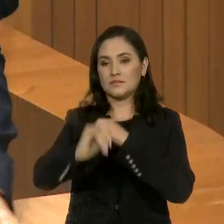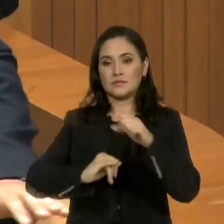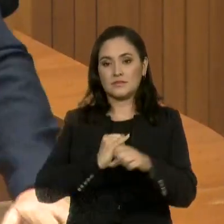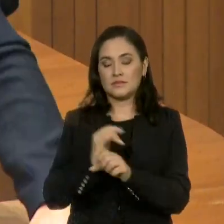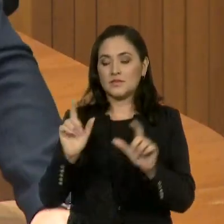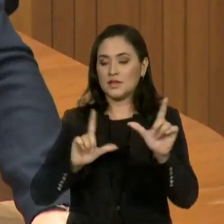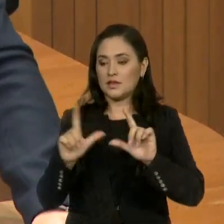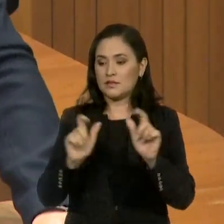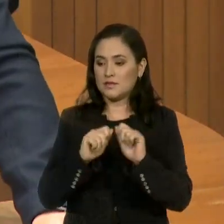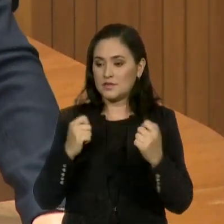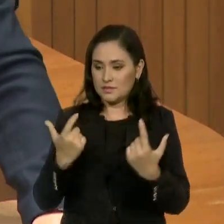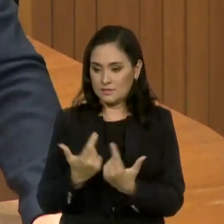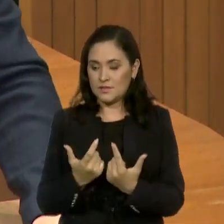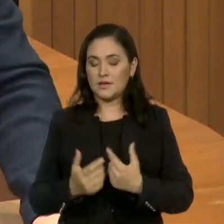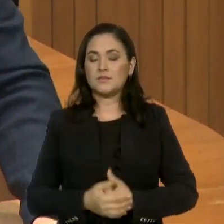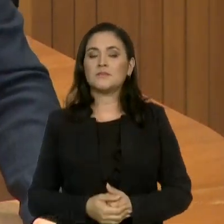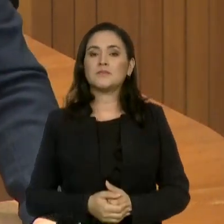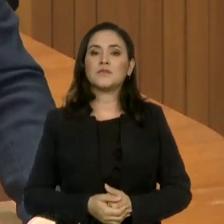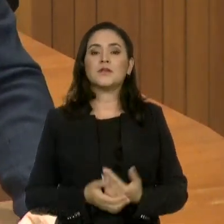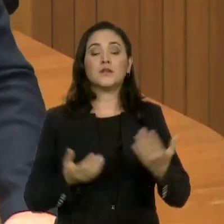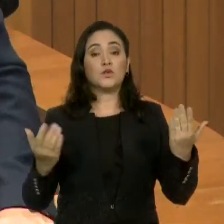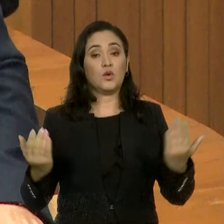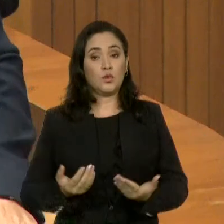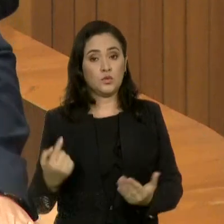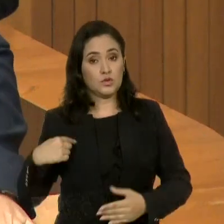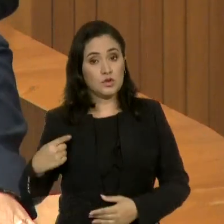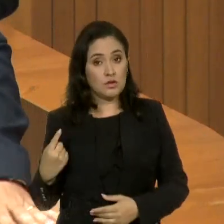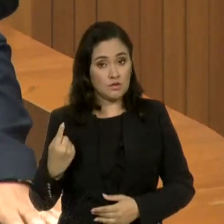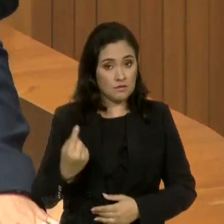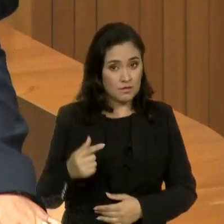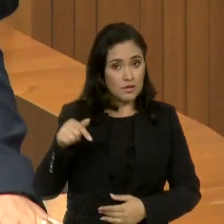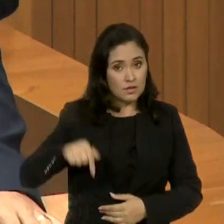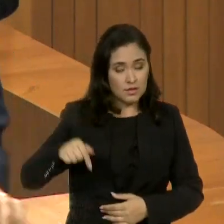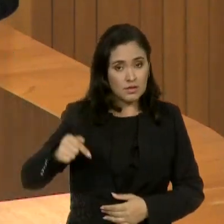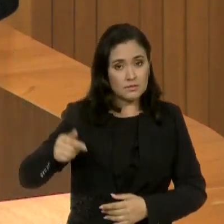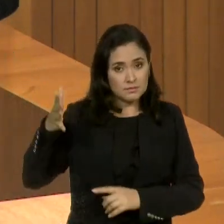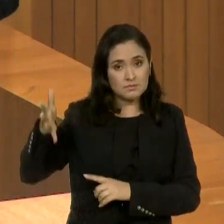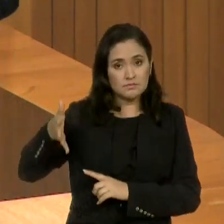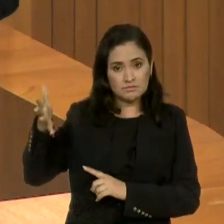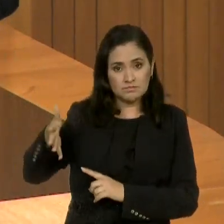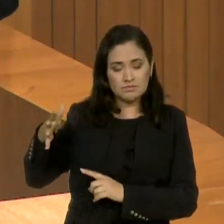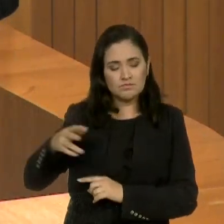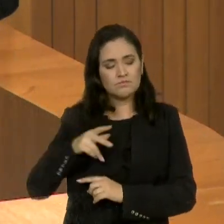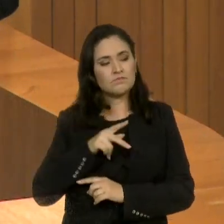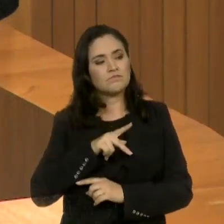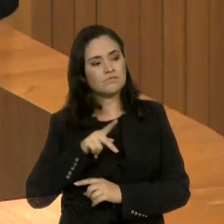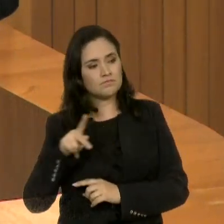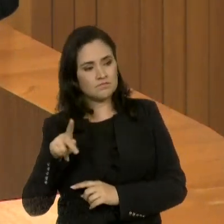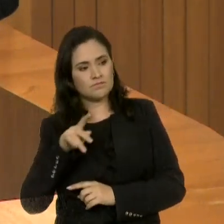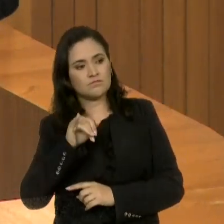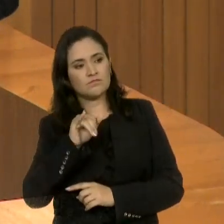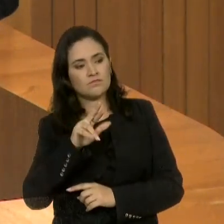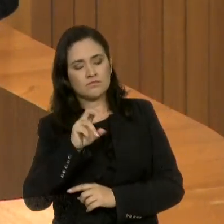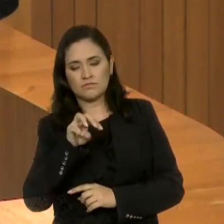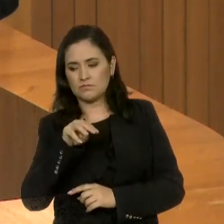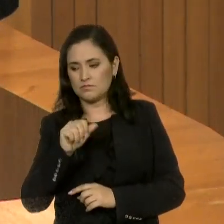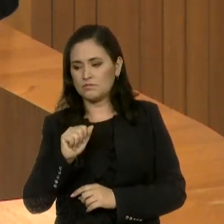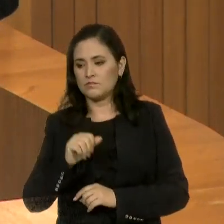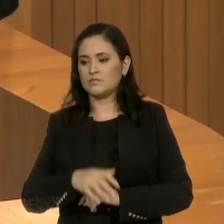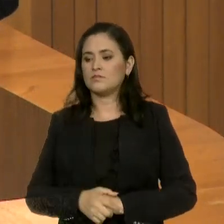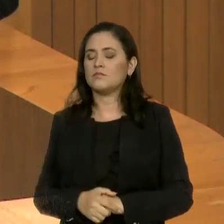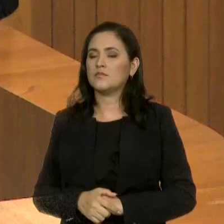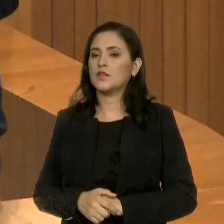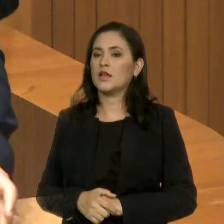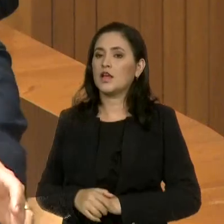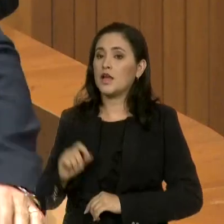Assembleia. Hoje, o que me traz aqui, senhora presidente, deputada Iracema Vale, é que o